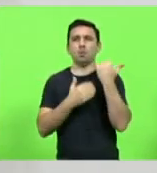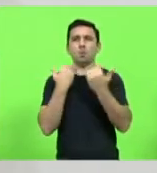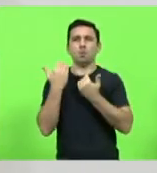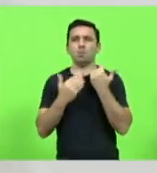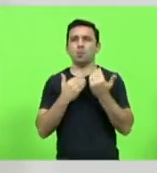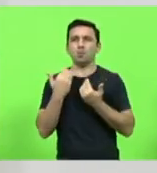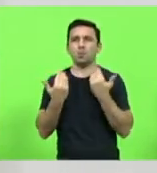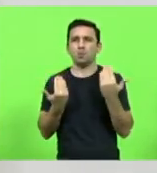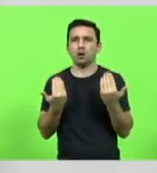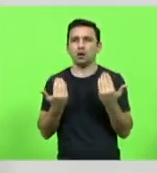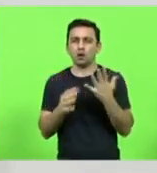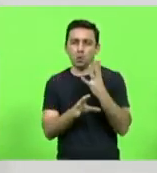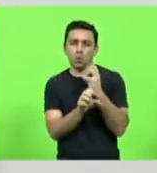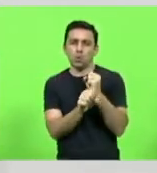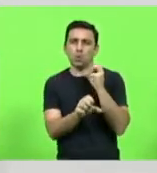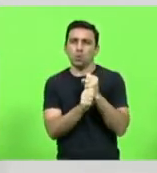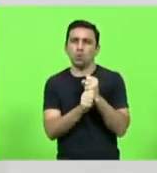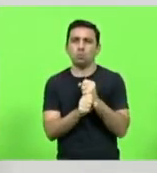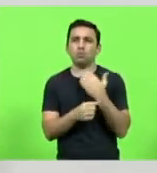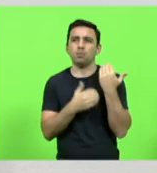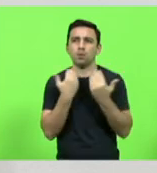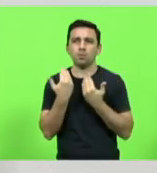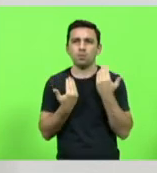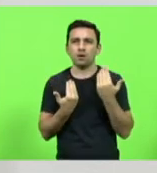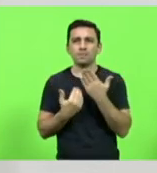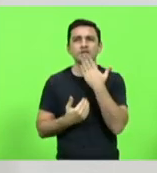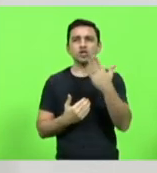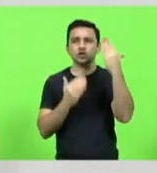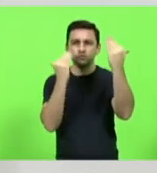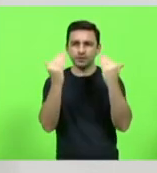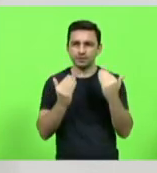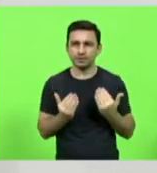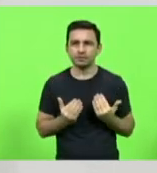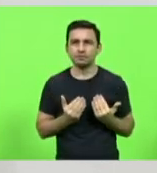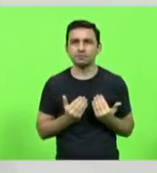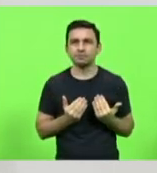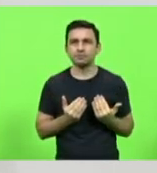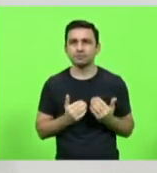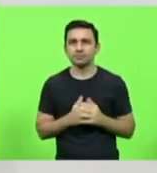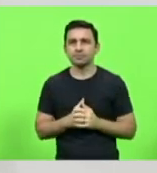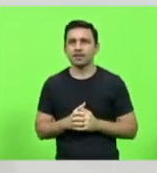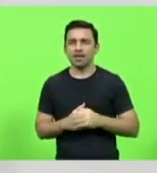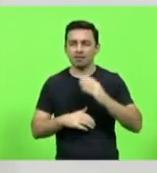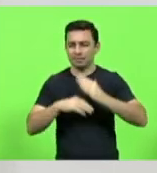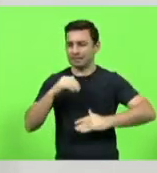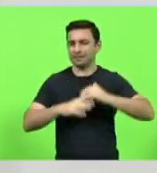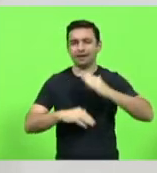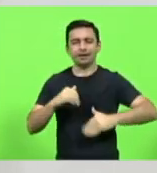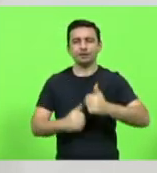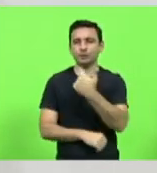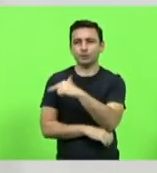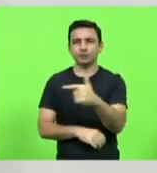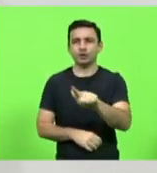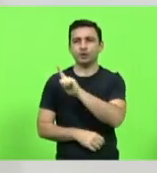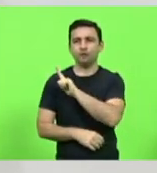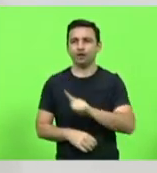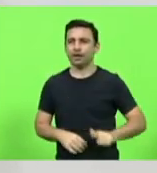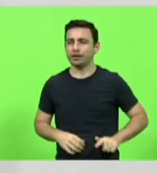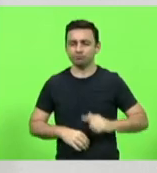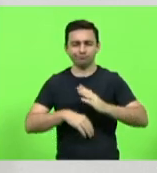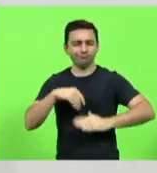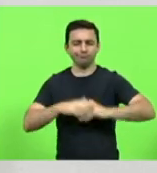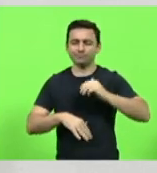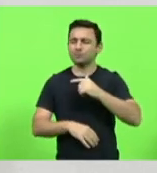morte, contabilizar morte para um pedido de vista, é a incompetência desse governo que não sabe